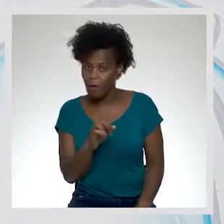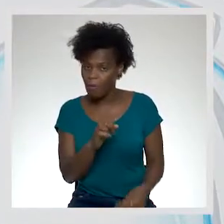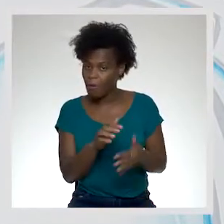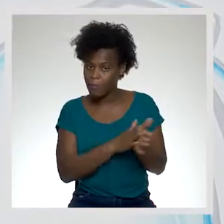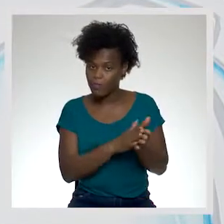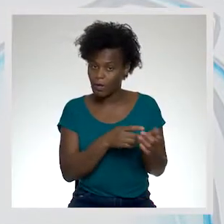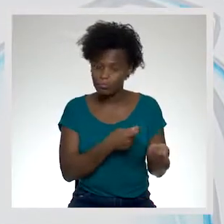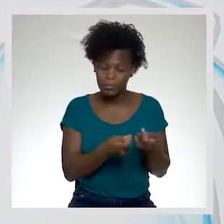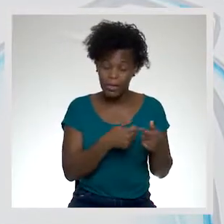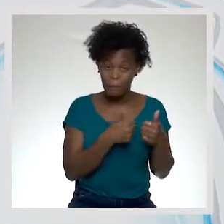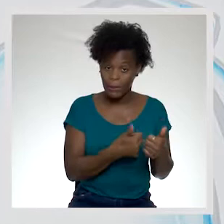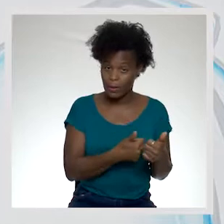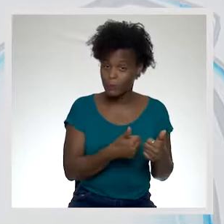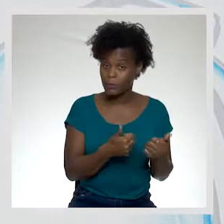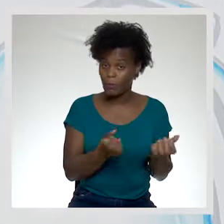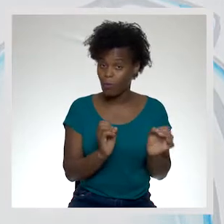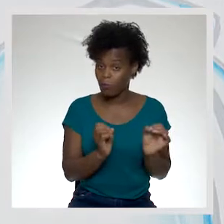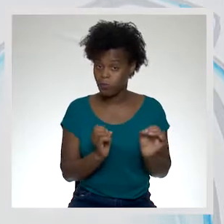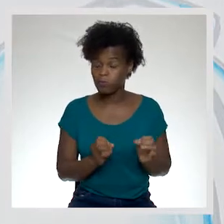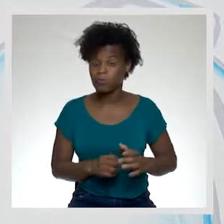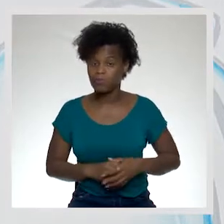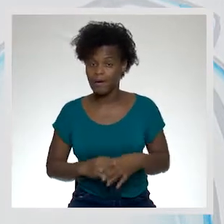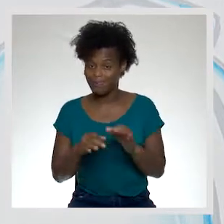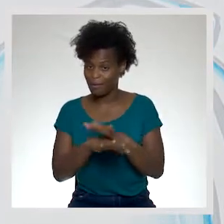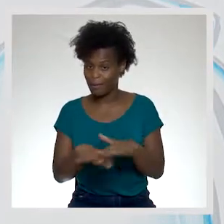bem geridos, então bem aproveitados.